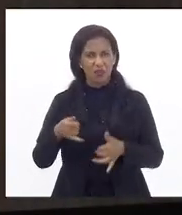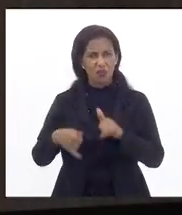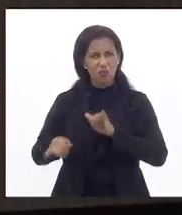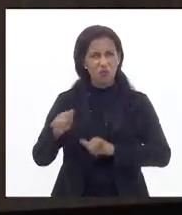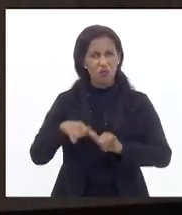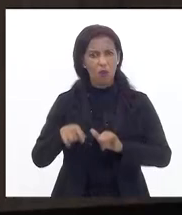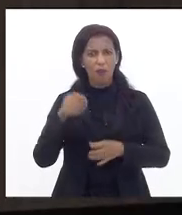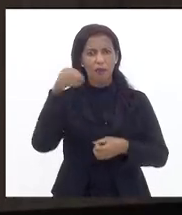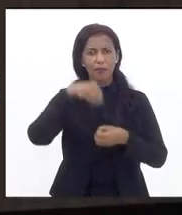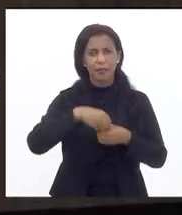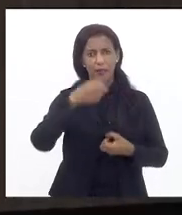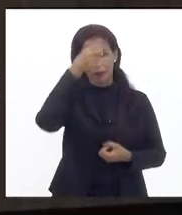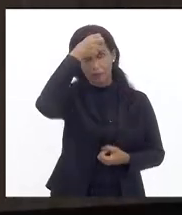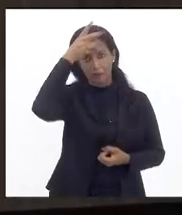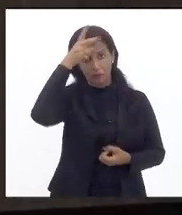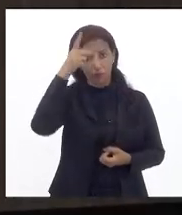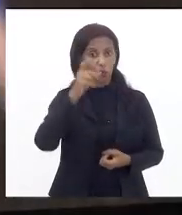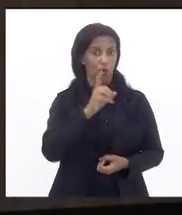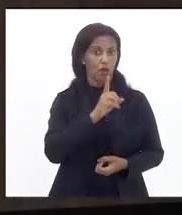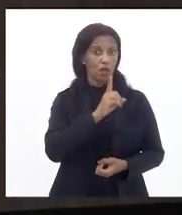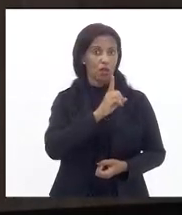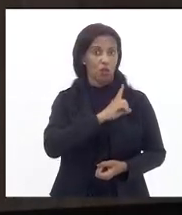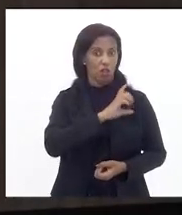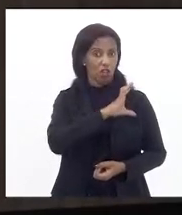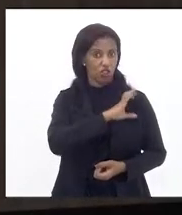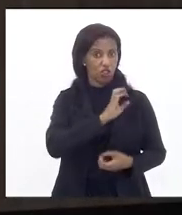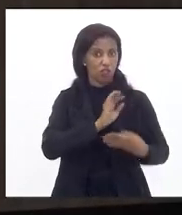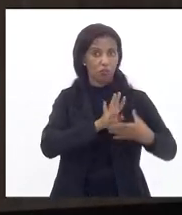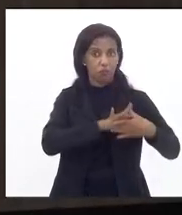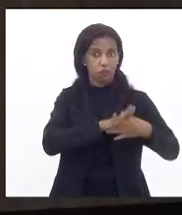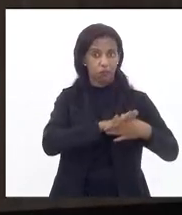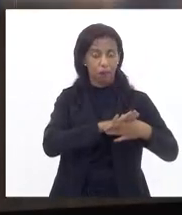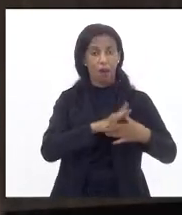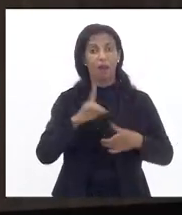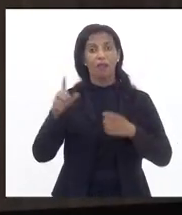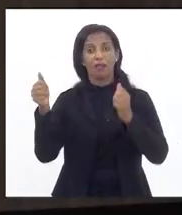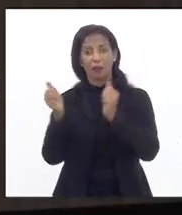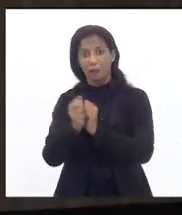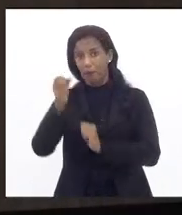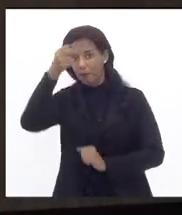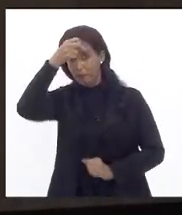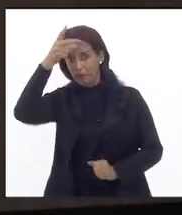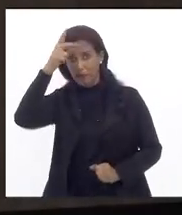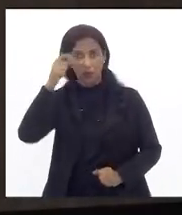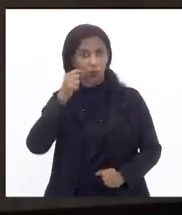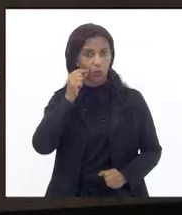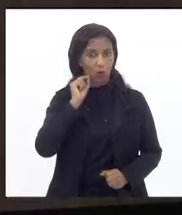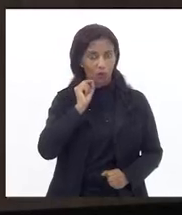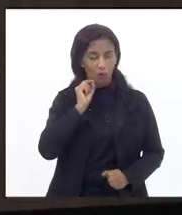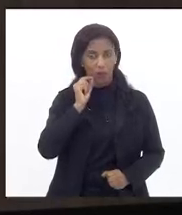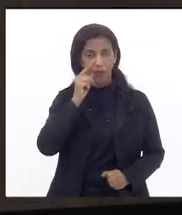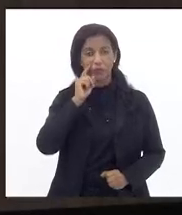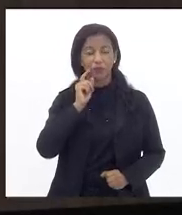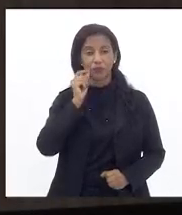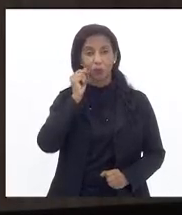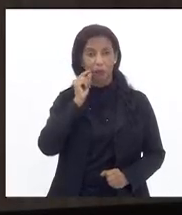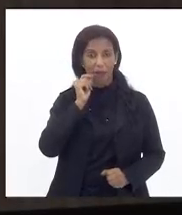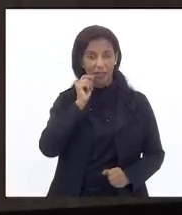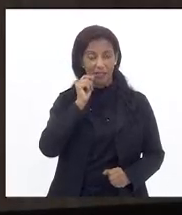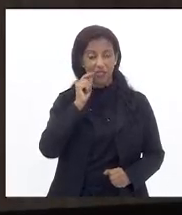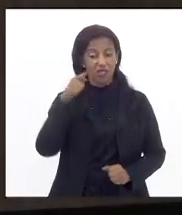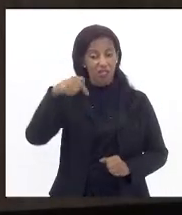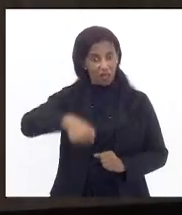está na prefeitura de Caxias ela está no pacote do prefeito Eduardo Paes e está aqui nesse momento